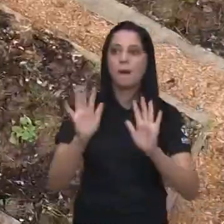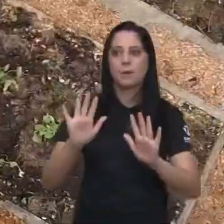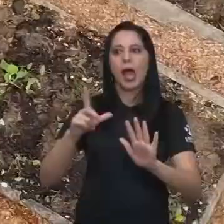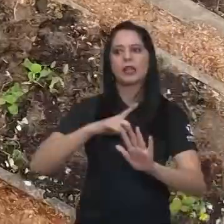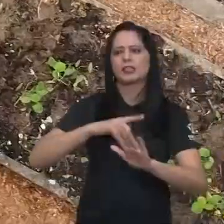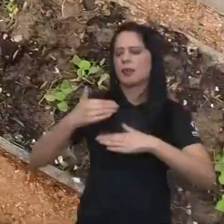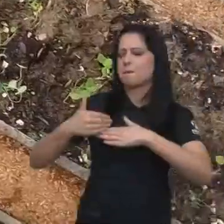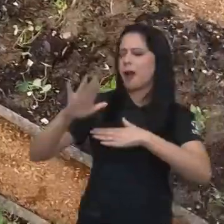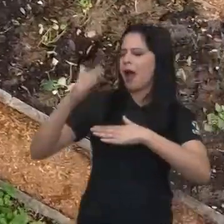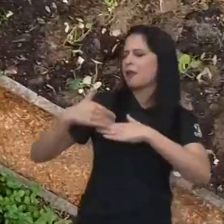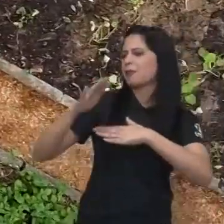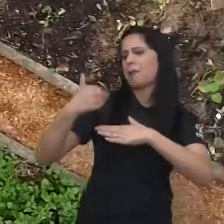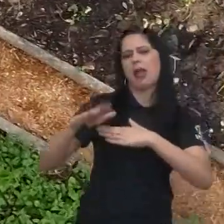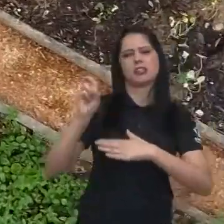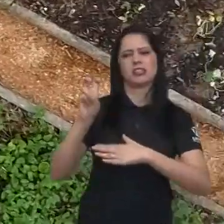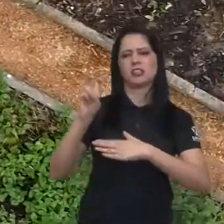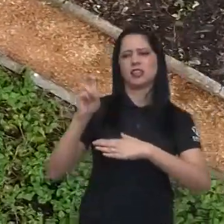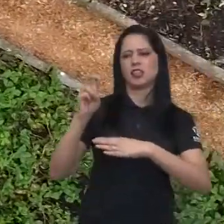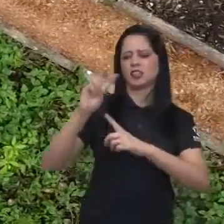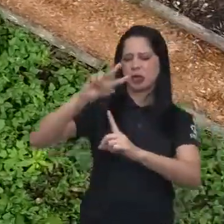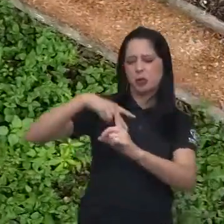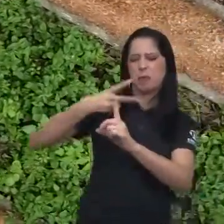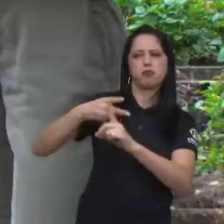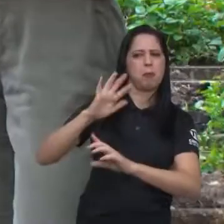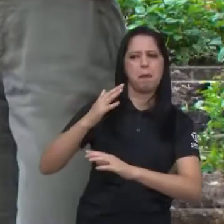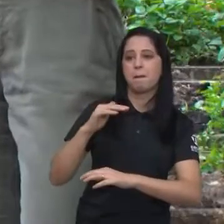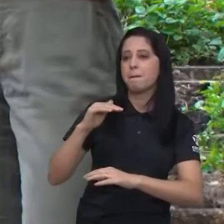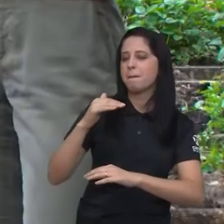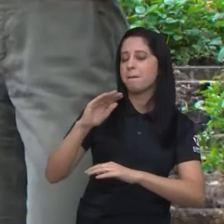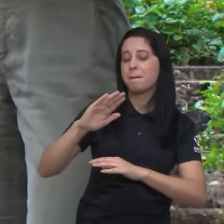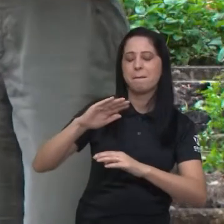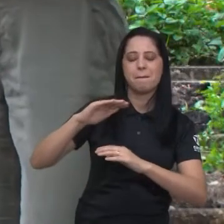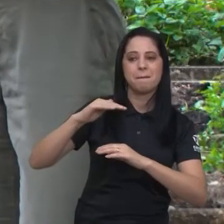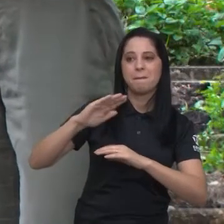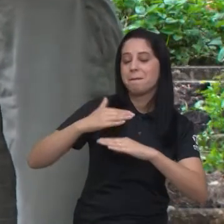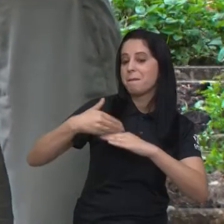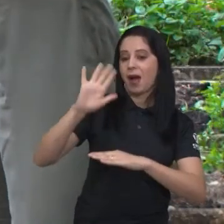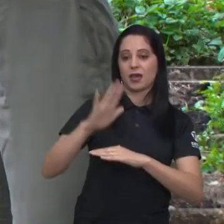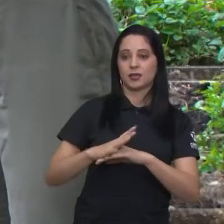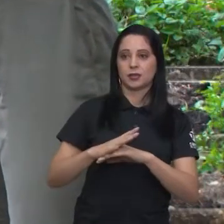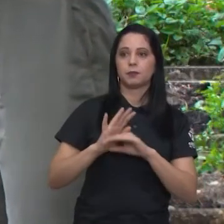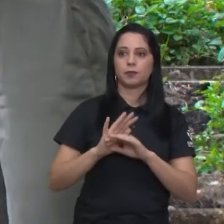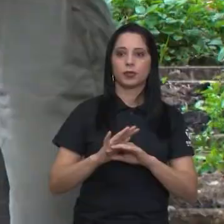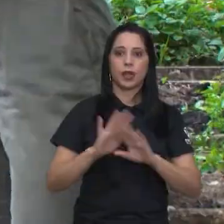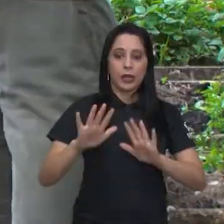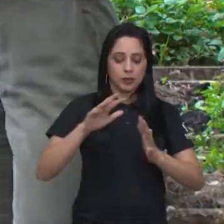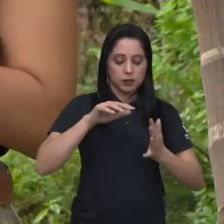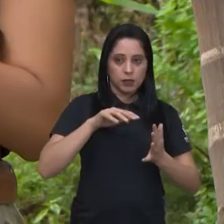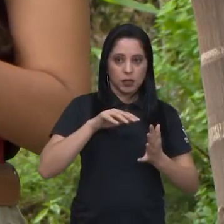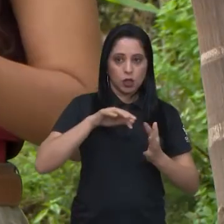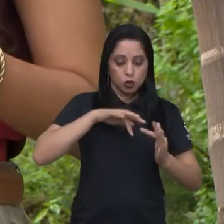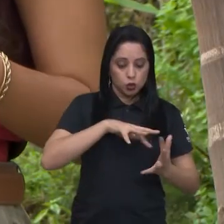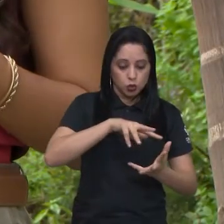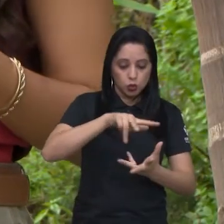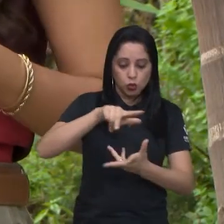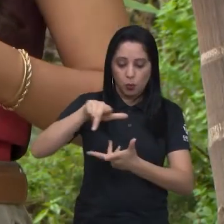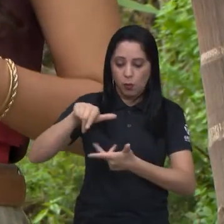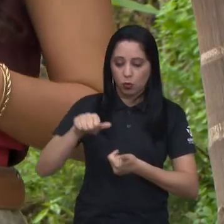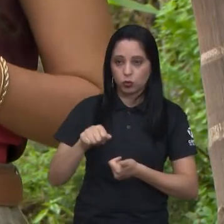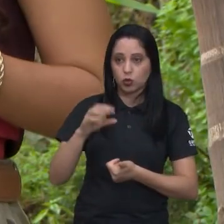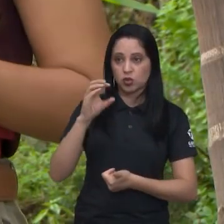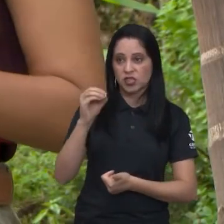maior, 5 vezes maior, assim, só aqui no nosso país. No mundo, a gente tem um aproveitamento muito pequeno, assim, a estimativa é de